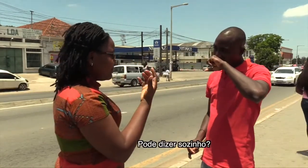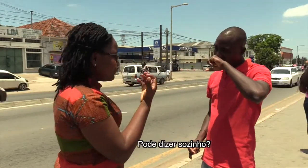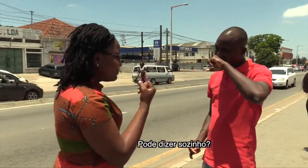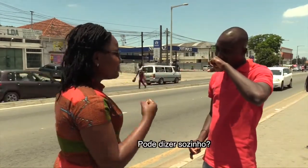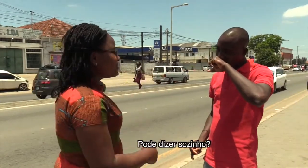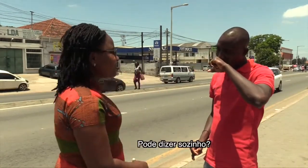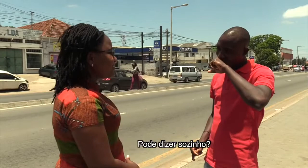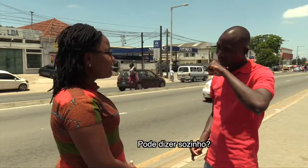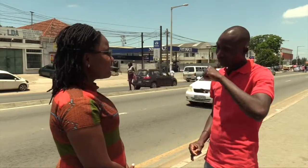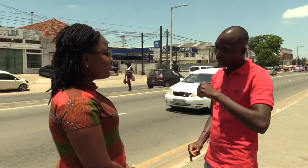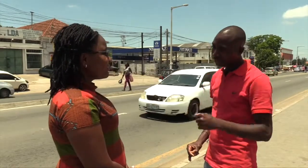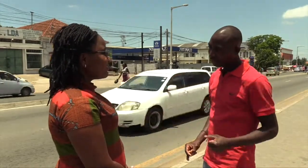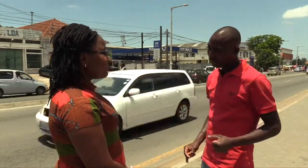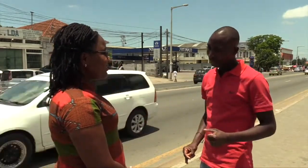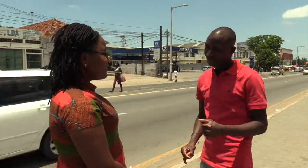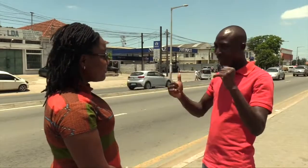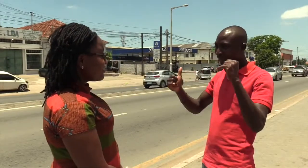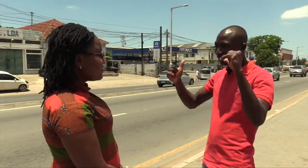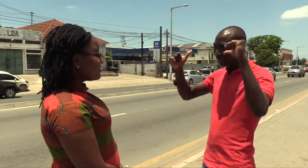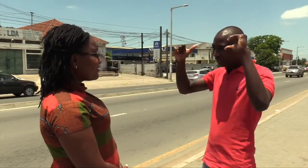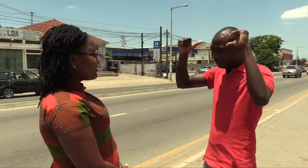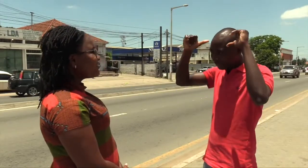Pode dizer sozinho.